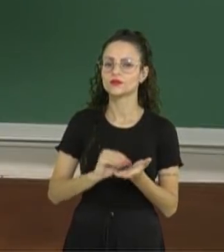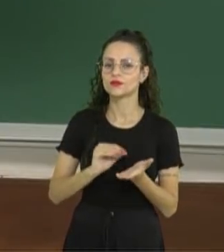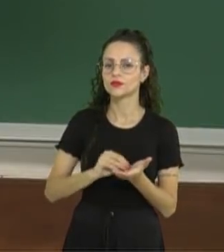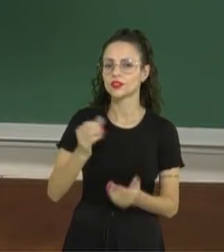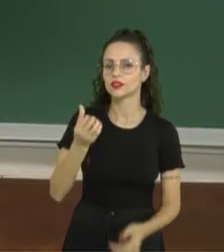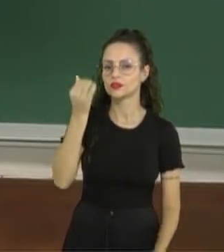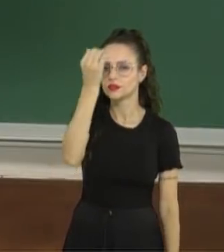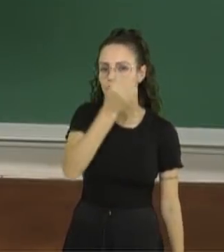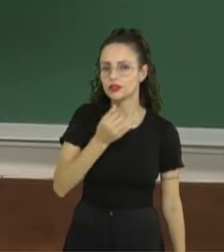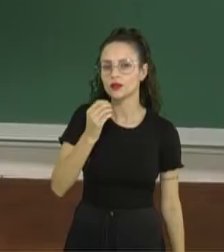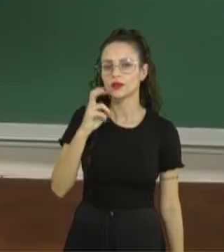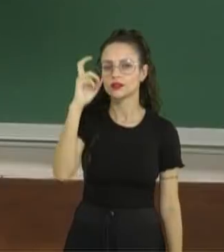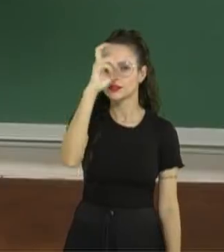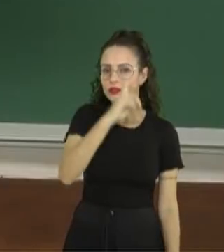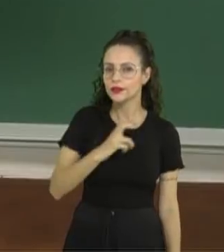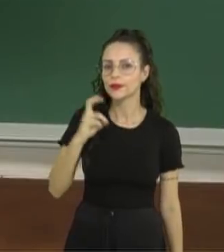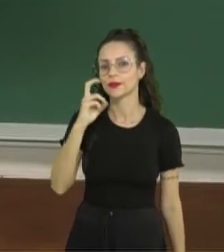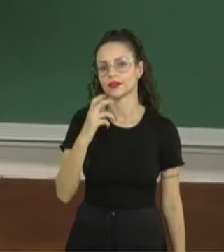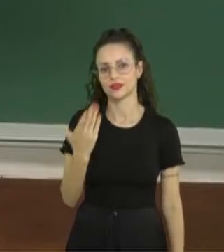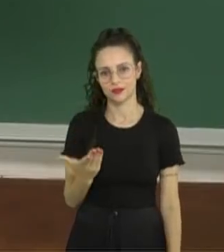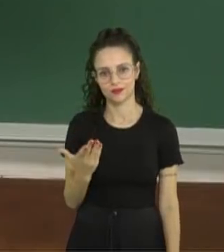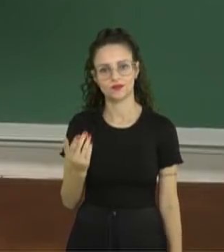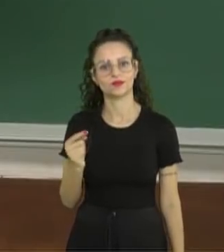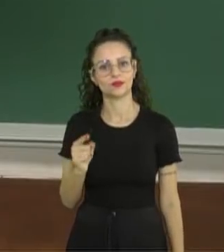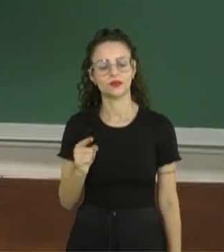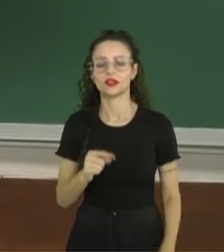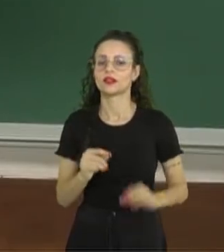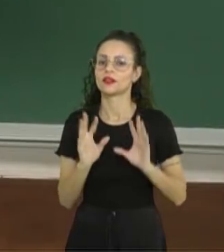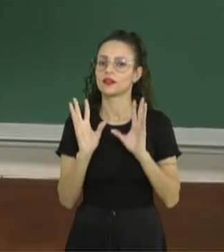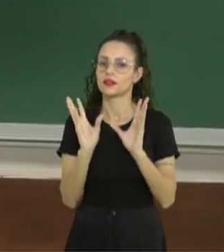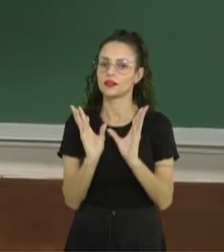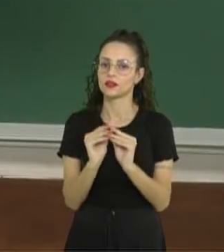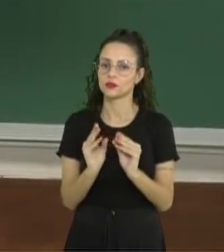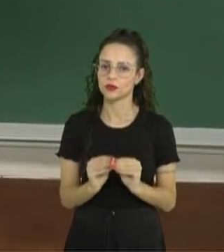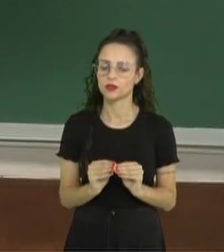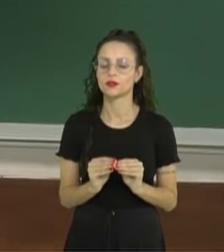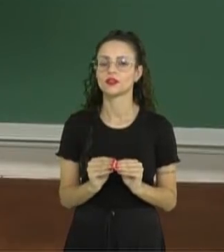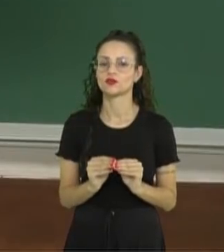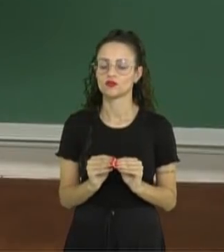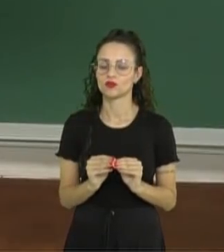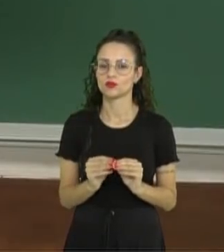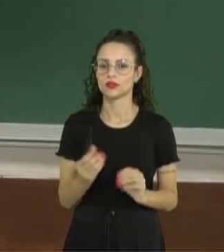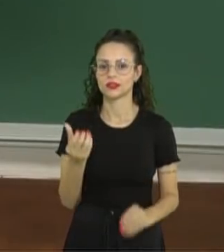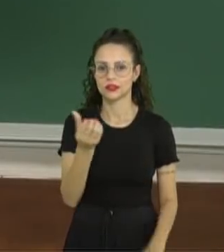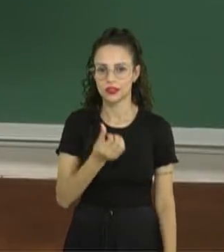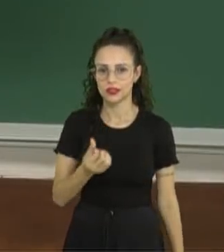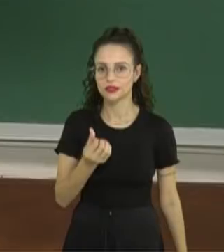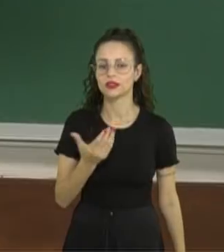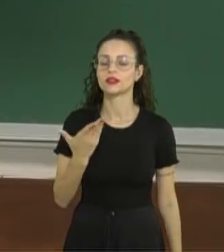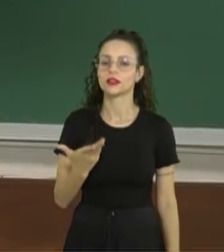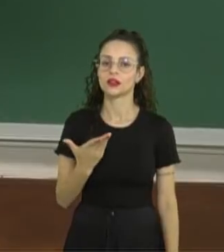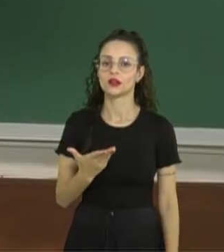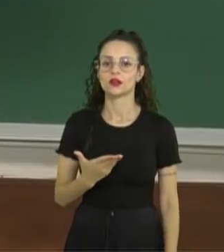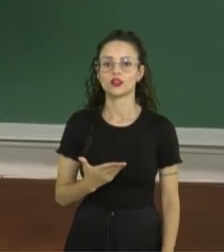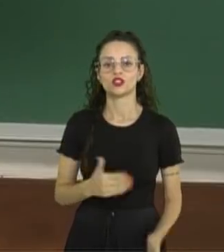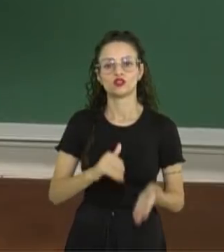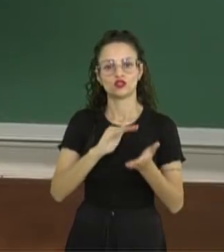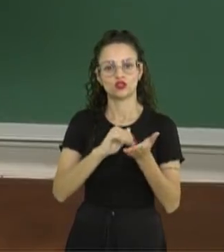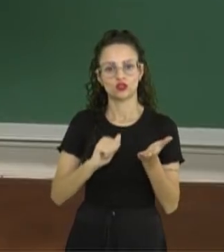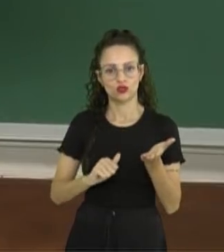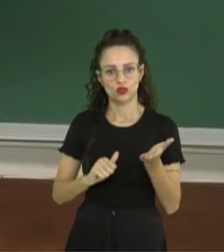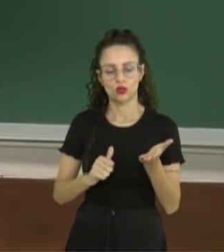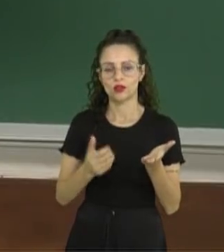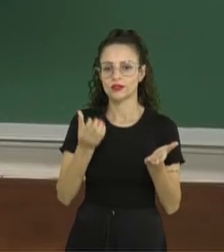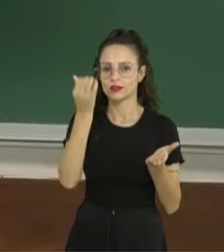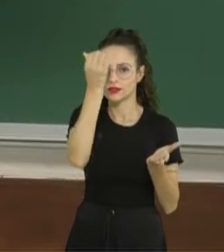horas, 5 horas, ponto tal, né? Daí, resumidamente, né? Fica 6. Suprimiu, se retirou